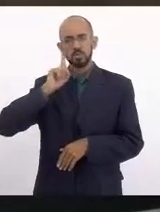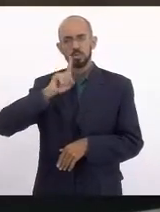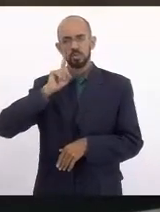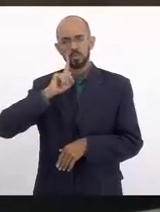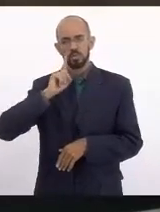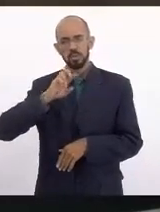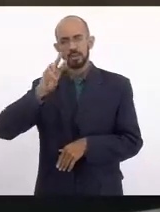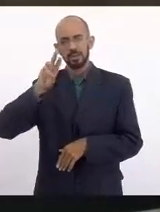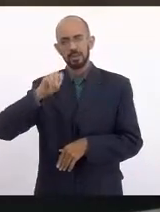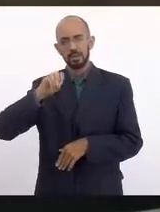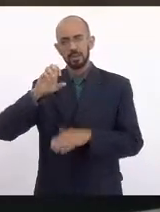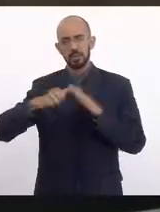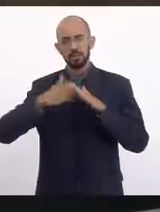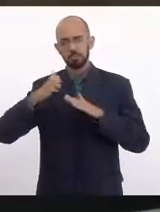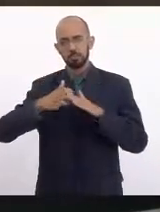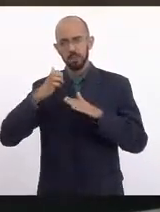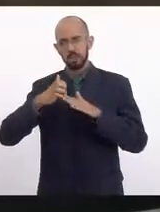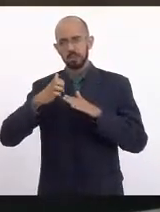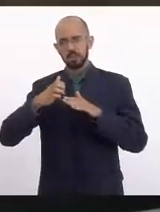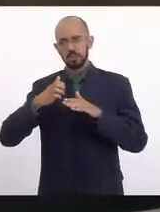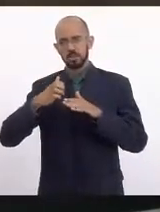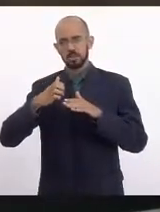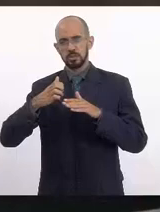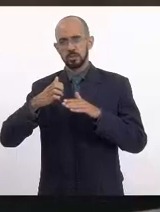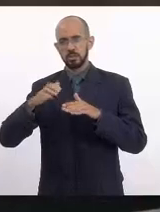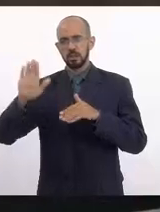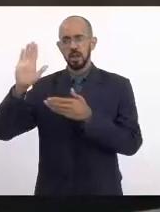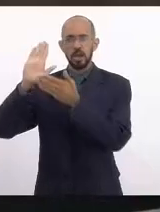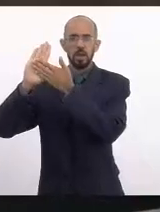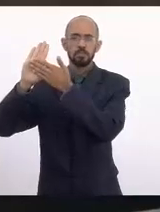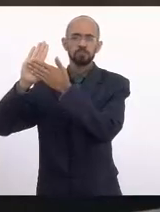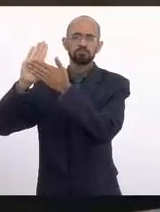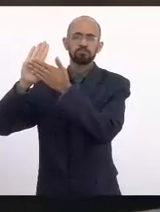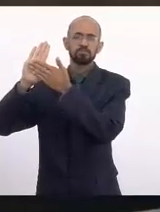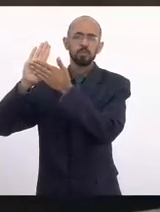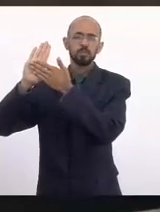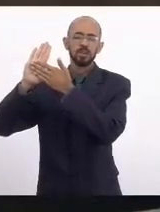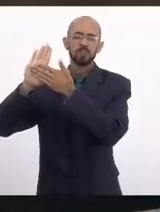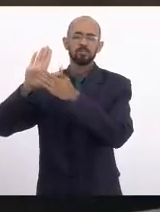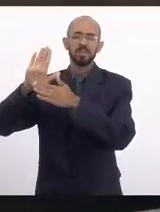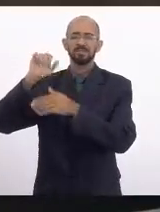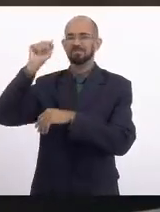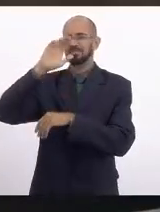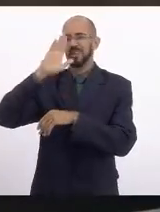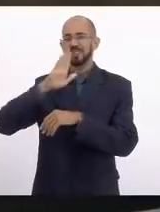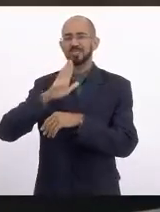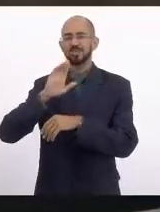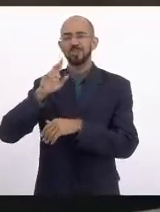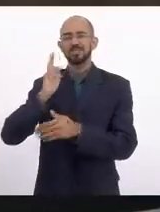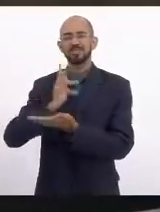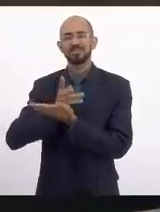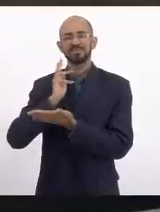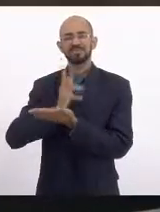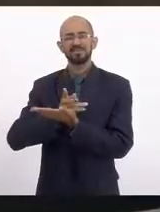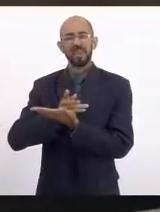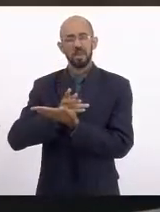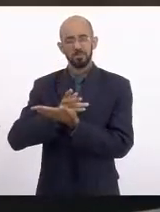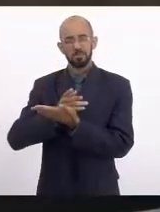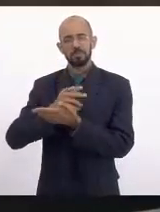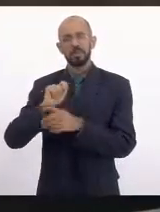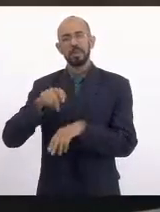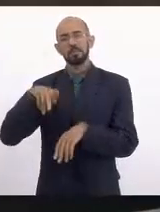a exploração e quanto no Brasil só aparece sempre a mesma que é uma chinesa e ainda tem que dividir com a